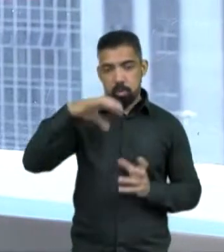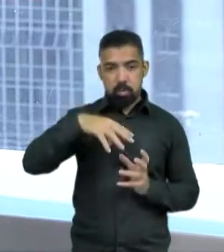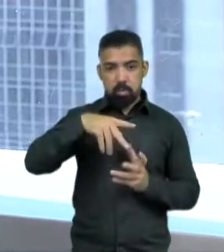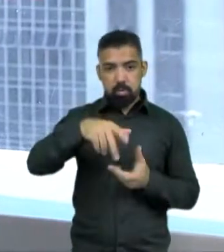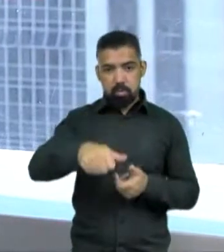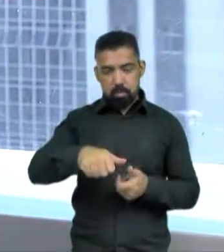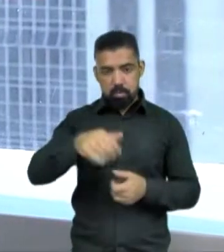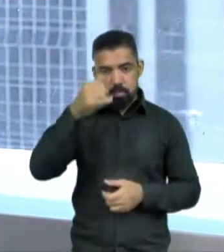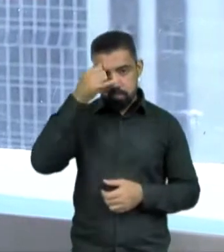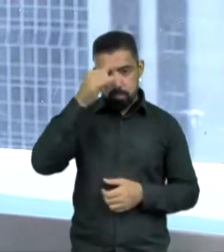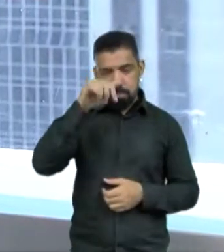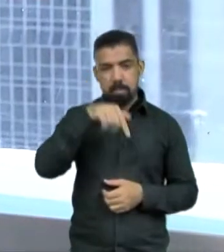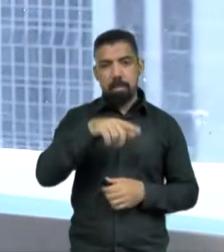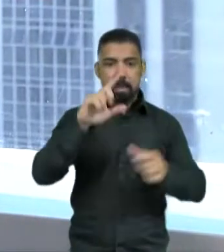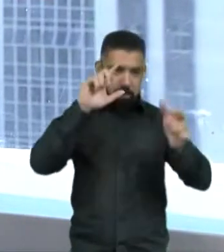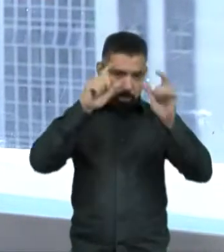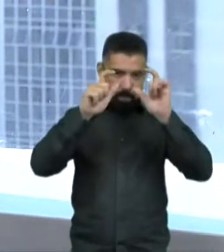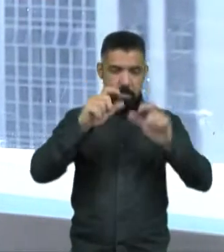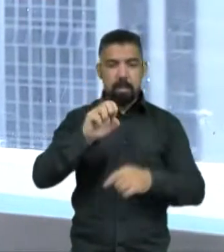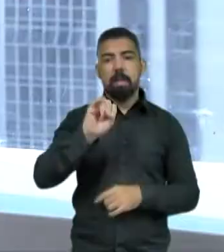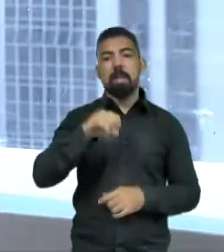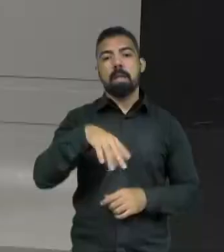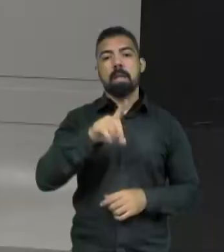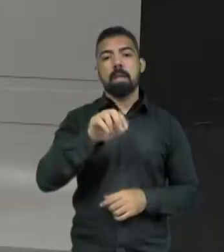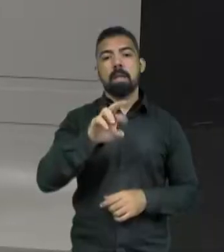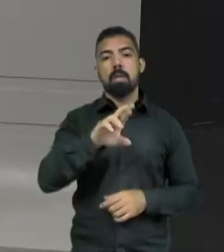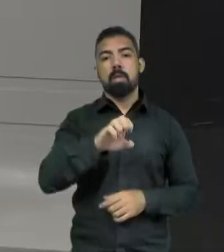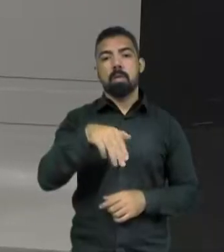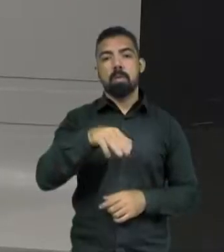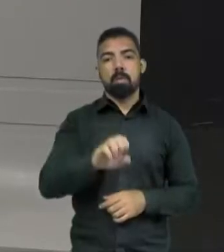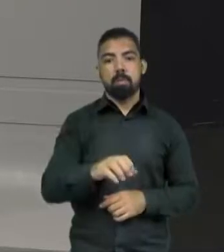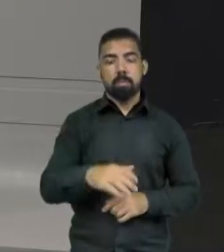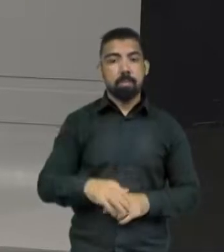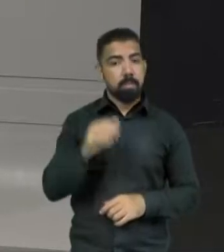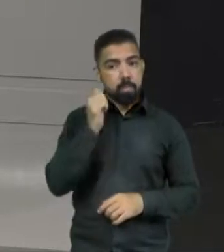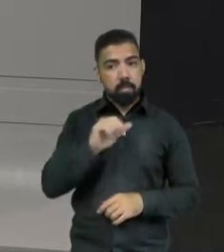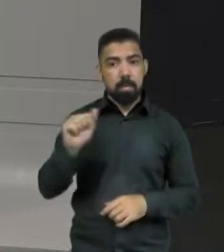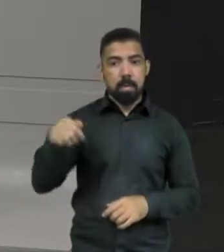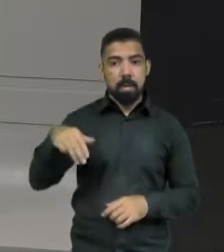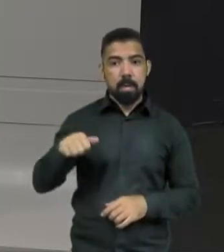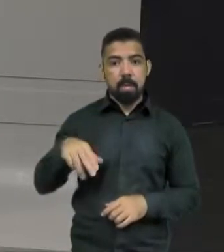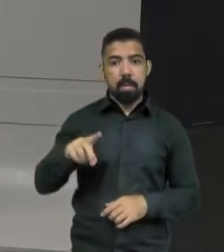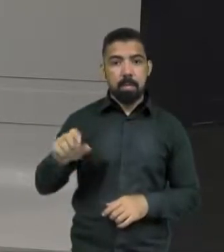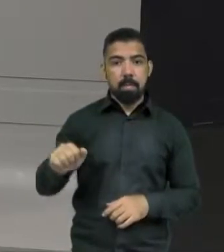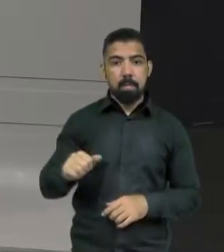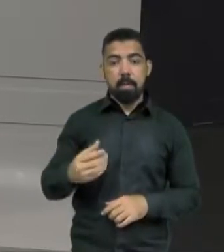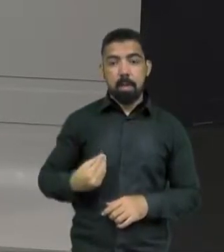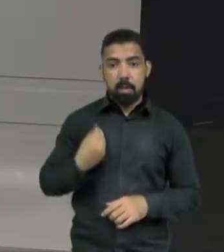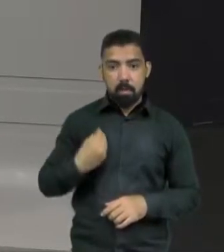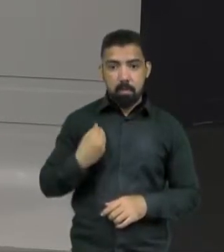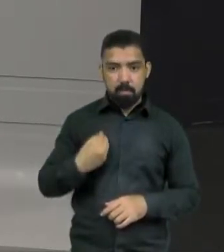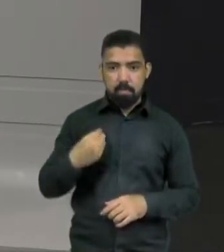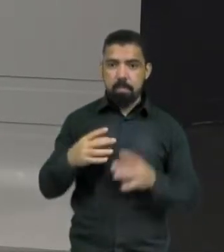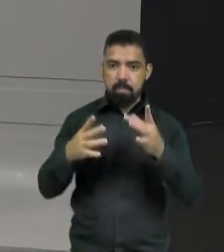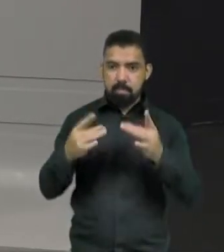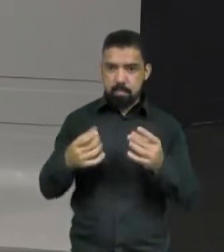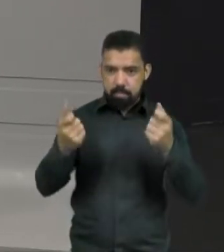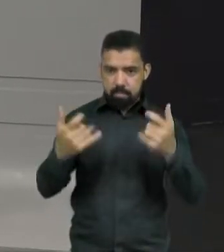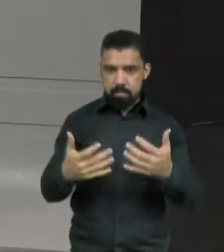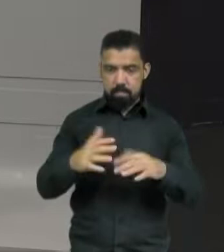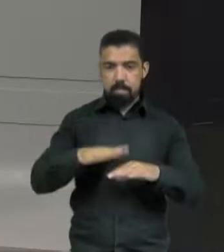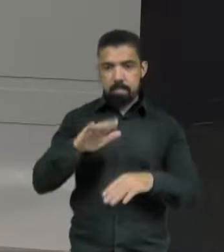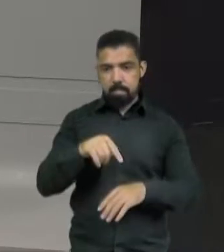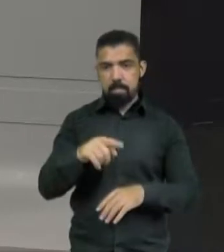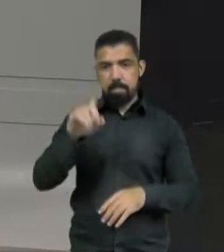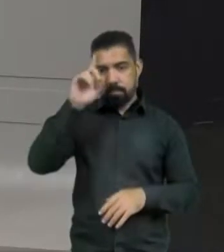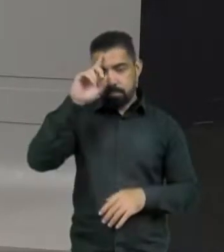Síndrome Alcoólica Fetal. A repórter Amanda Vieira está ao vivo com a gente e vai dar mais detalhes sobre esse dia. Muito bom